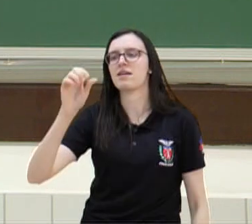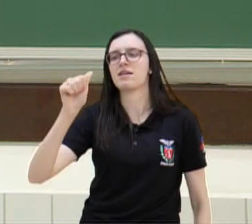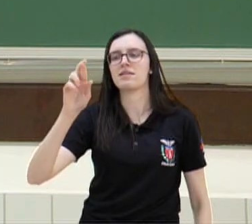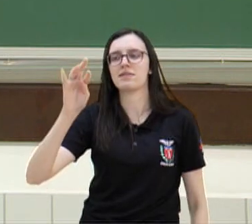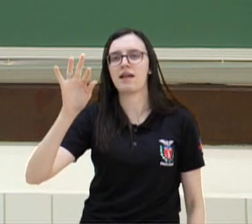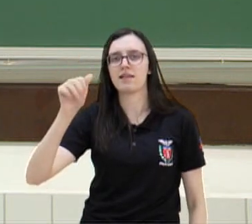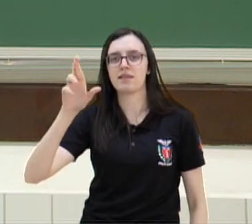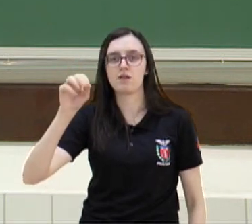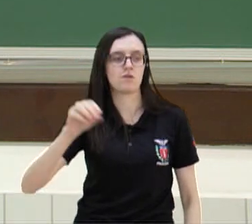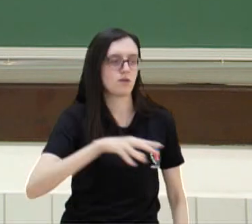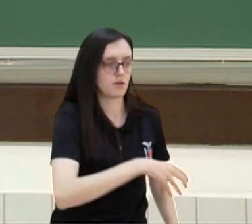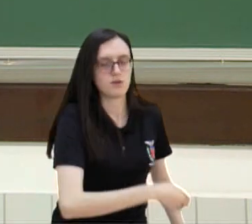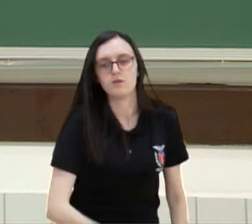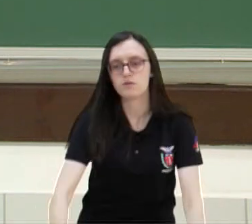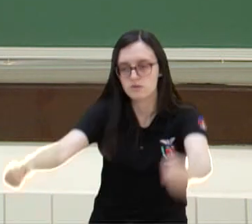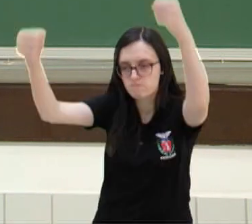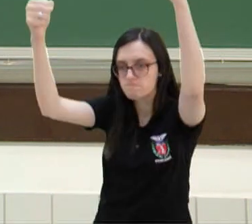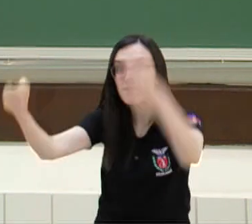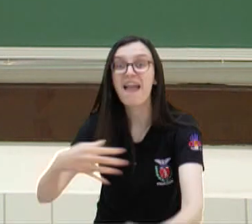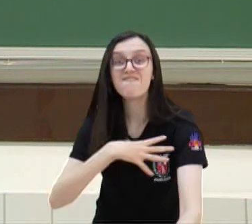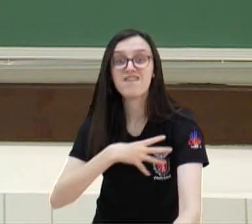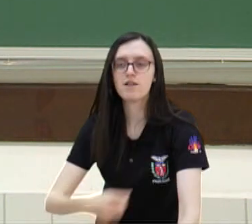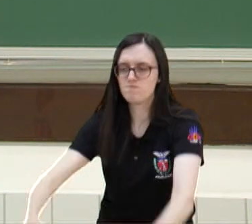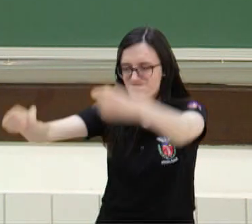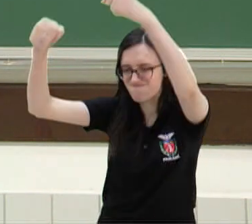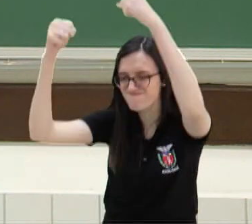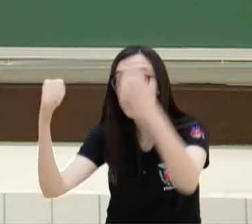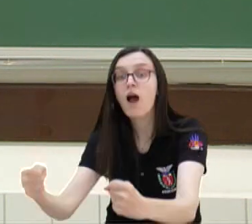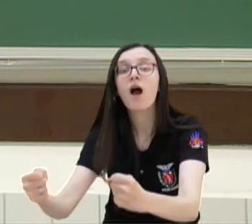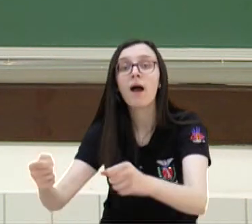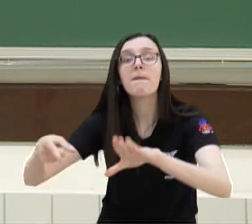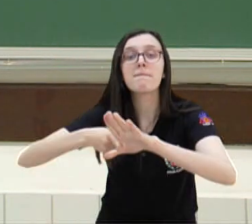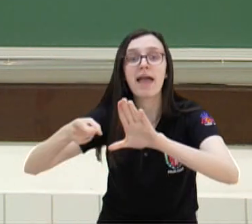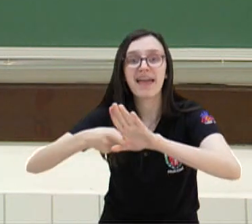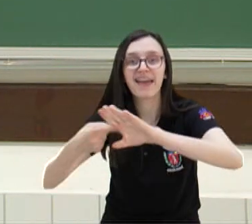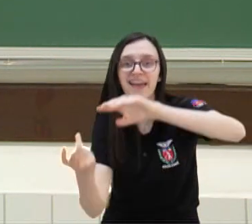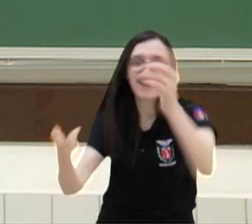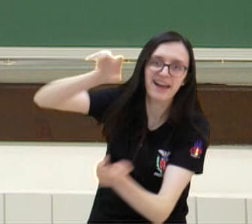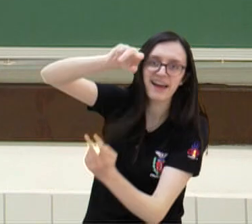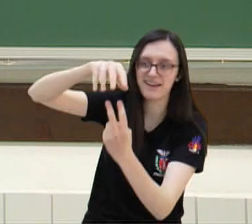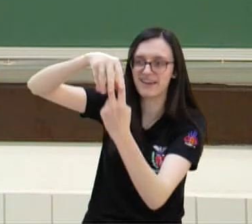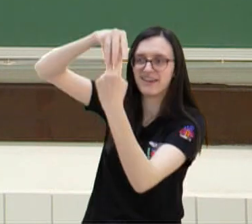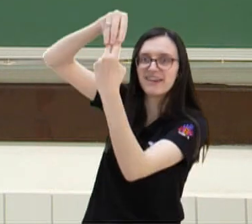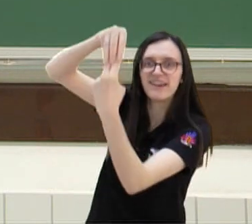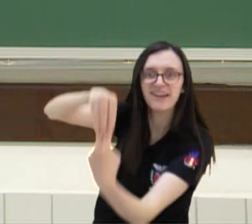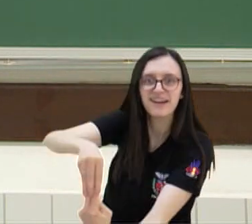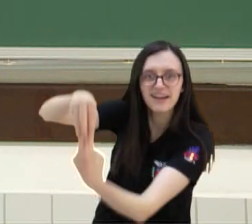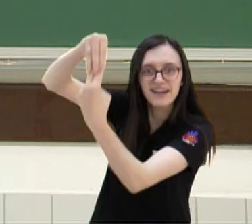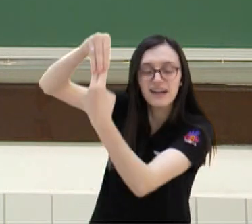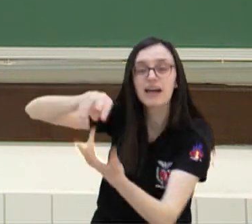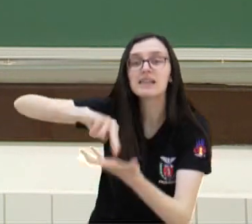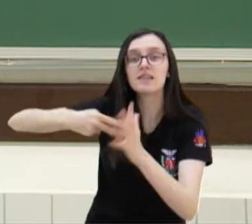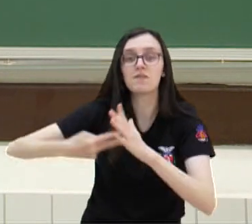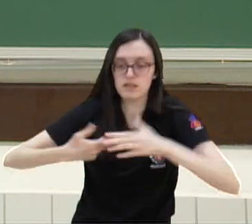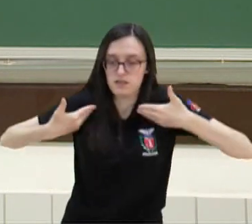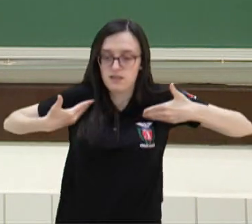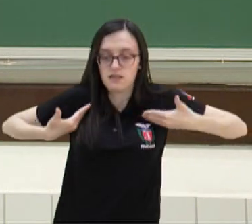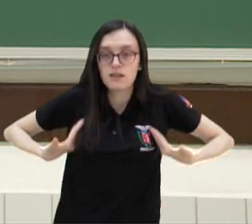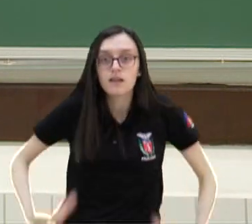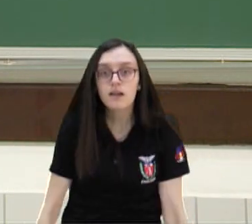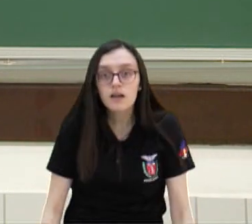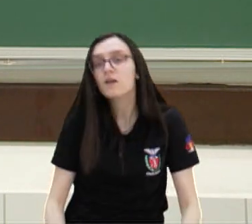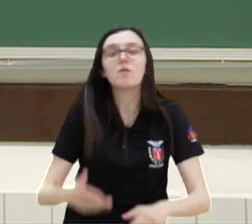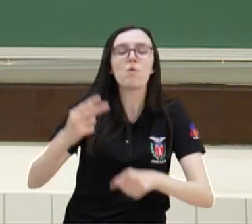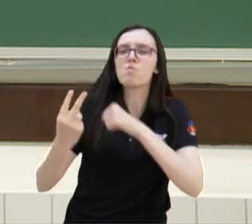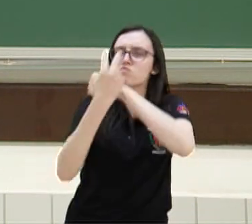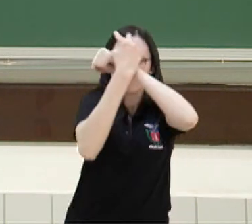mergulhou um filho nesse rio, segurando pelo calcanhar. Então o filho ficou imune, o corpo dele ficou imune a